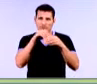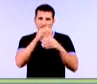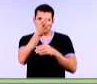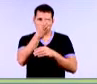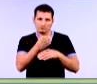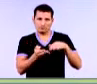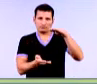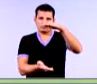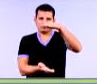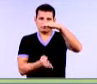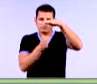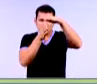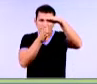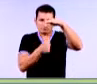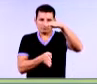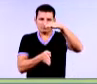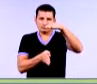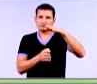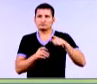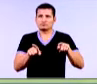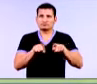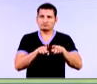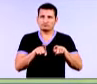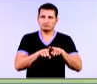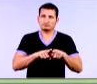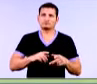seção de desenvolvimento. Também,